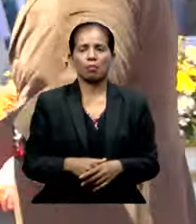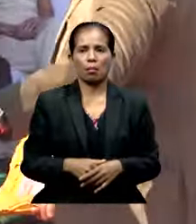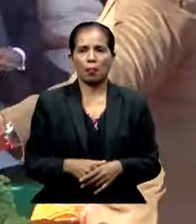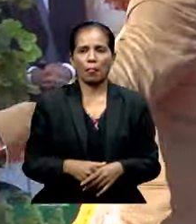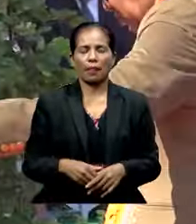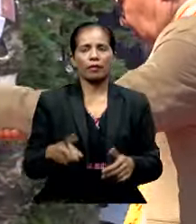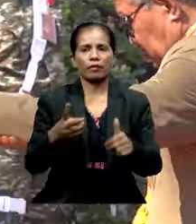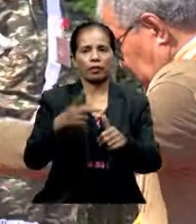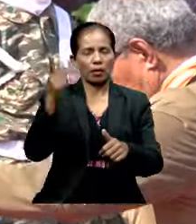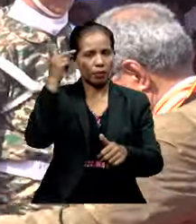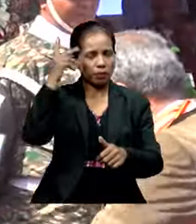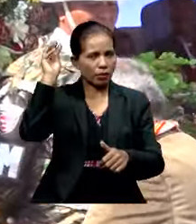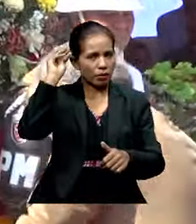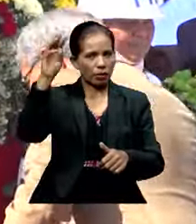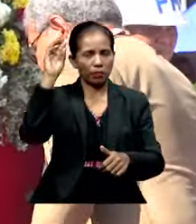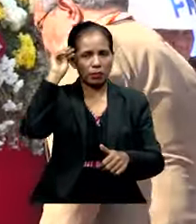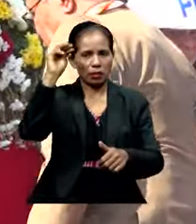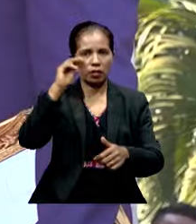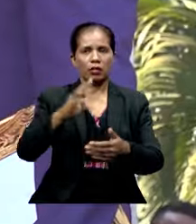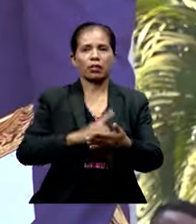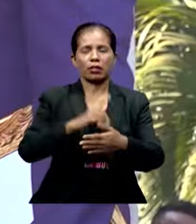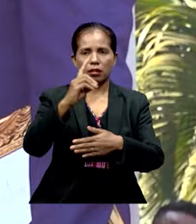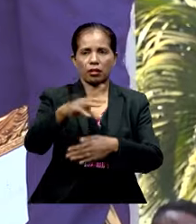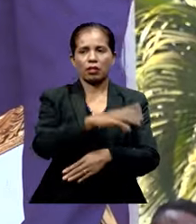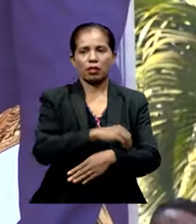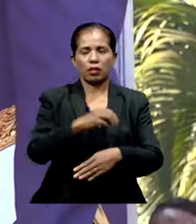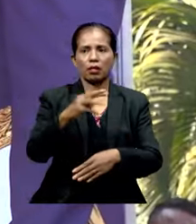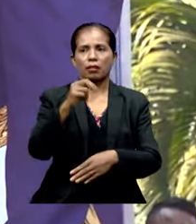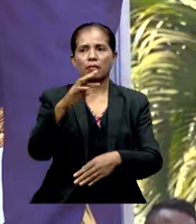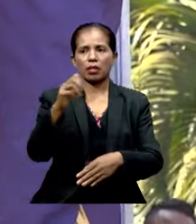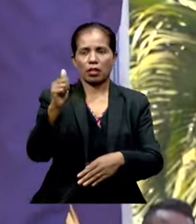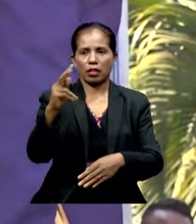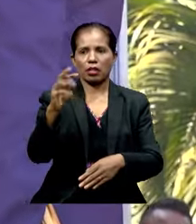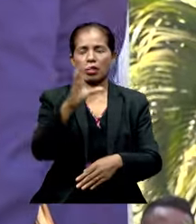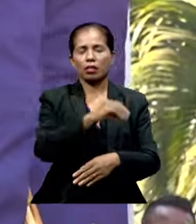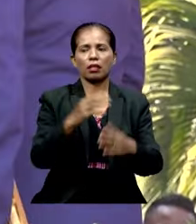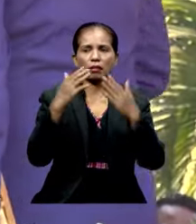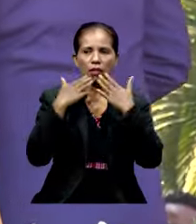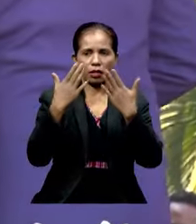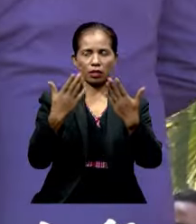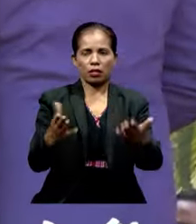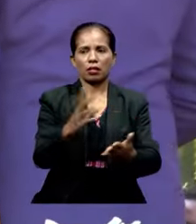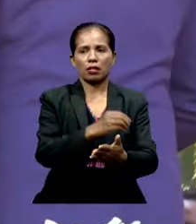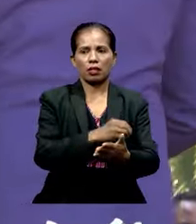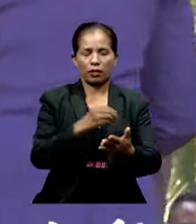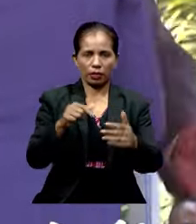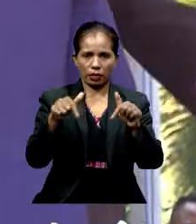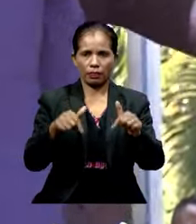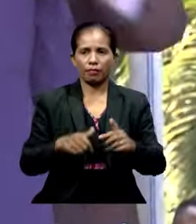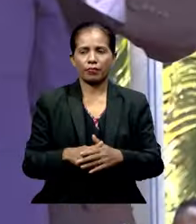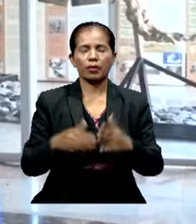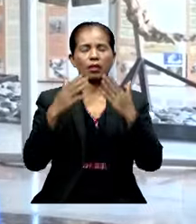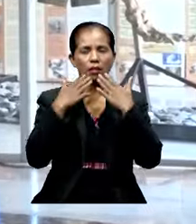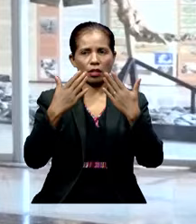Vice-primeiro-ministro, ministro de desenvolvimento rural na habitação comunitária, Mariano Sanami Sabino, agradece para a condecoração Idane. Agradece para